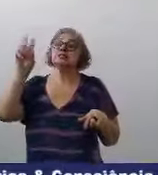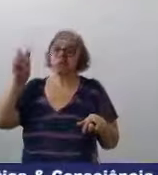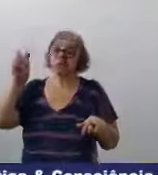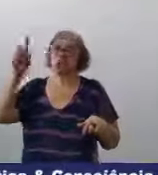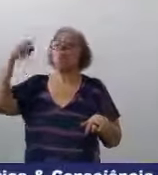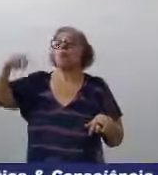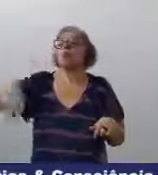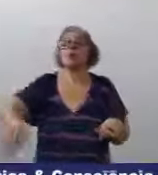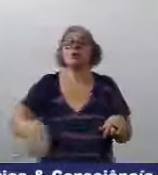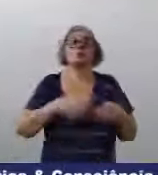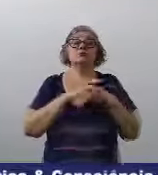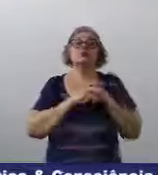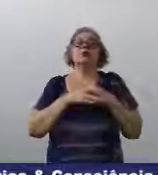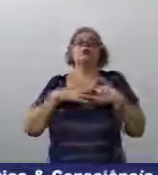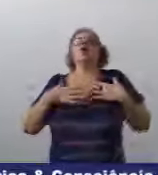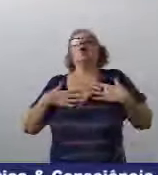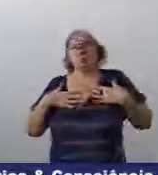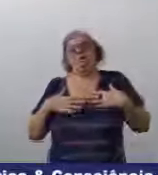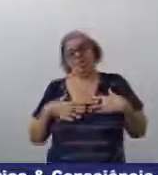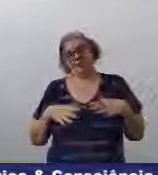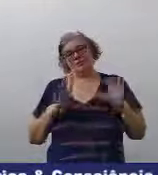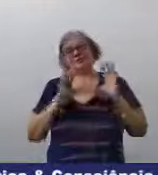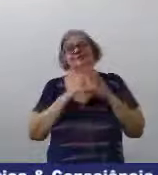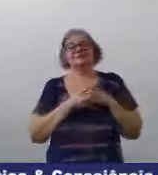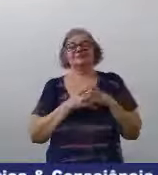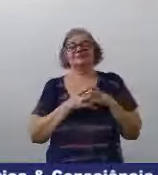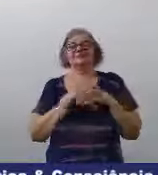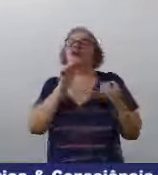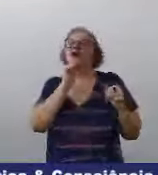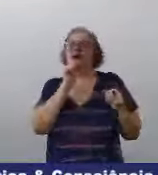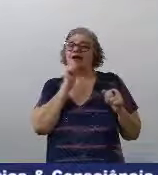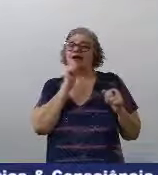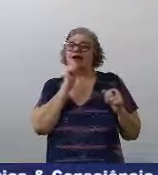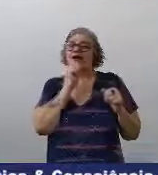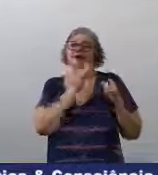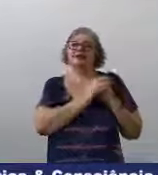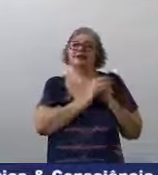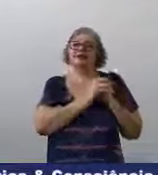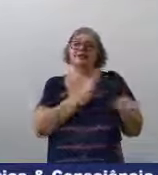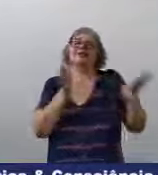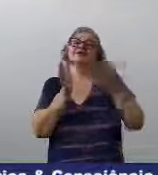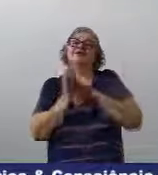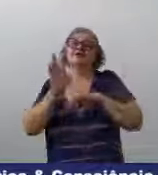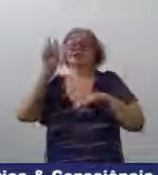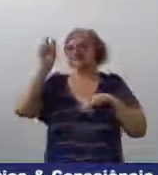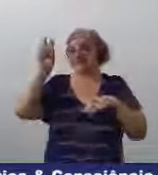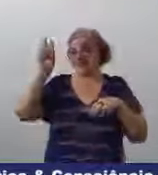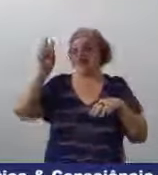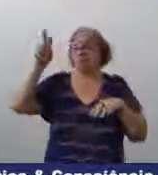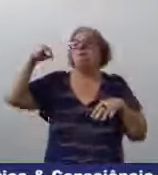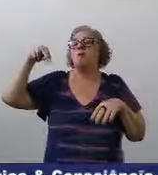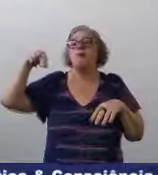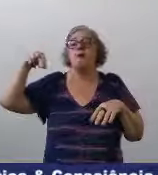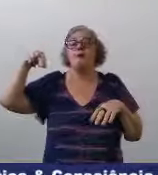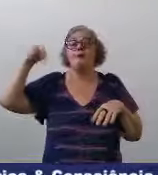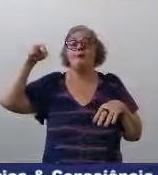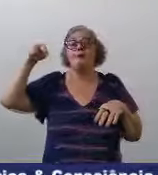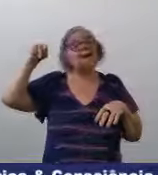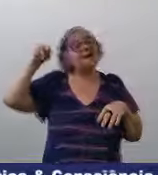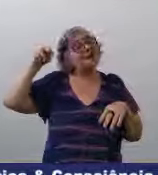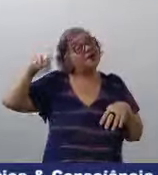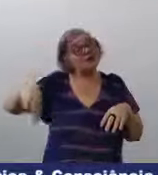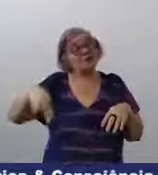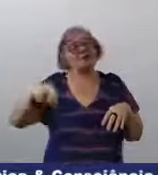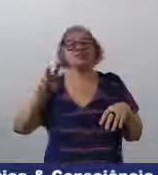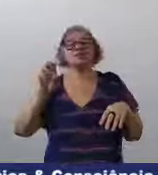5 bilhões. Ainda bem. Suspirou aliviado. Claro, se for 5 milhões dá tempo para tomar alguma providência,